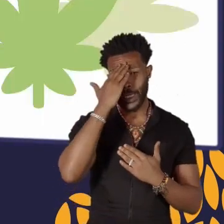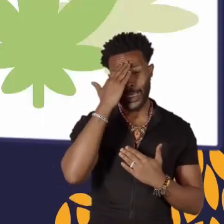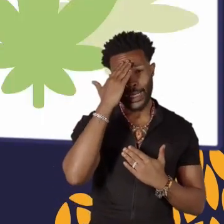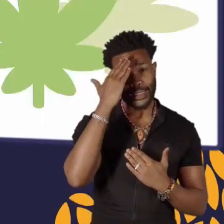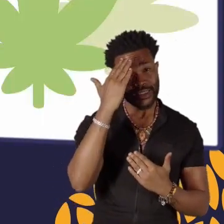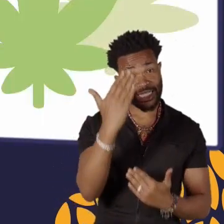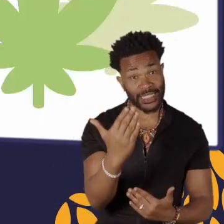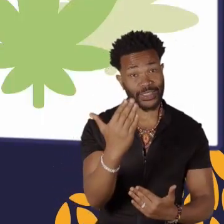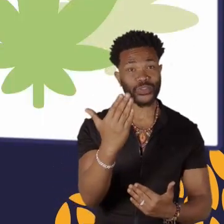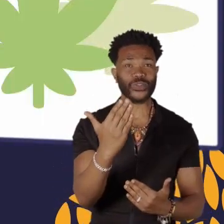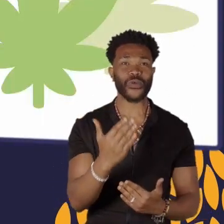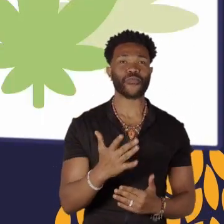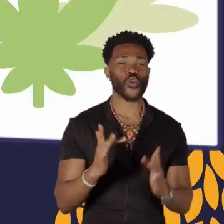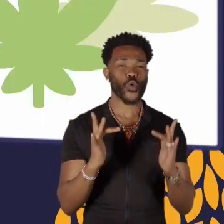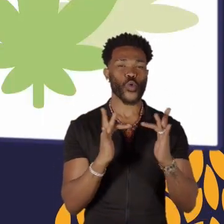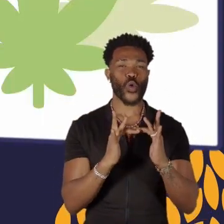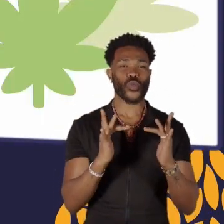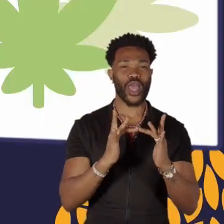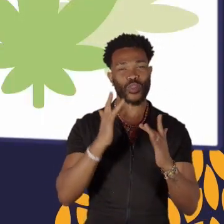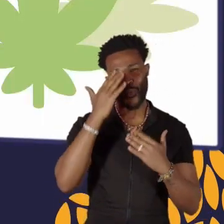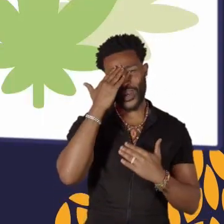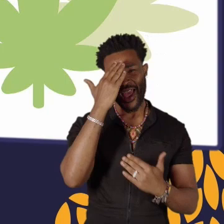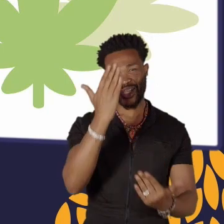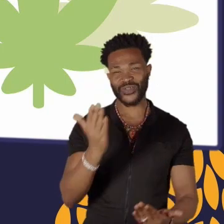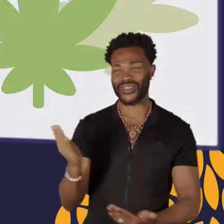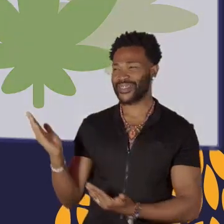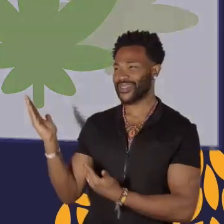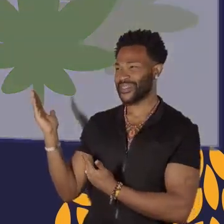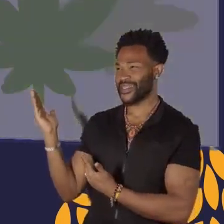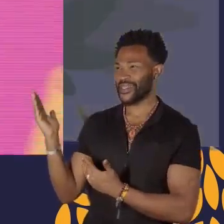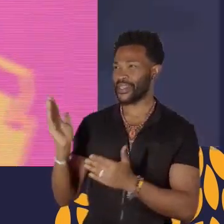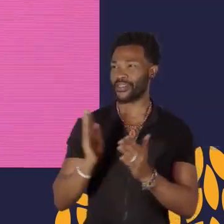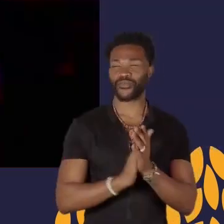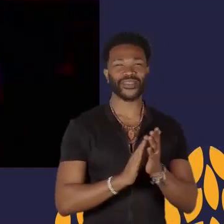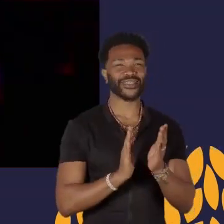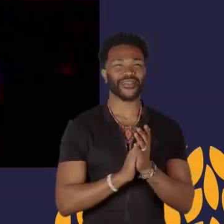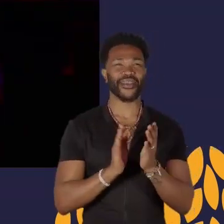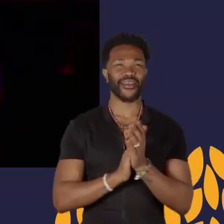agradeço. E aqui está meu contato. Obrigada.